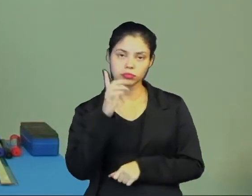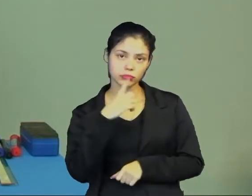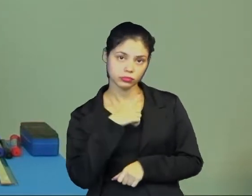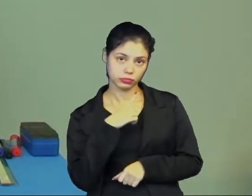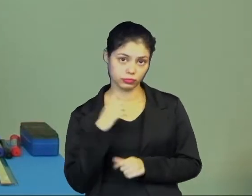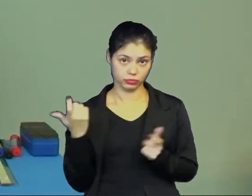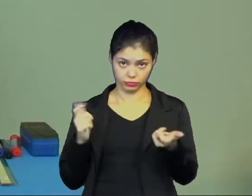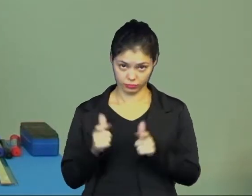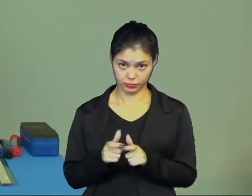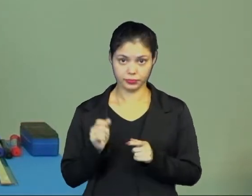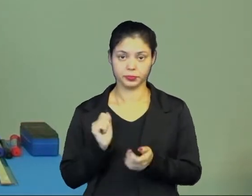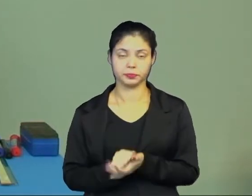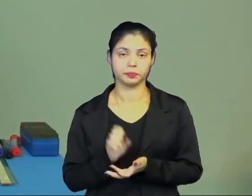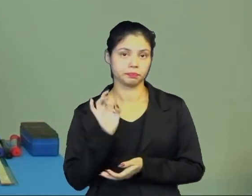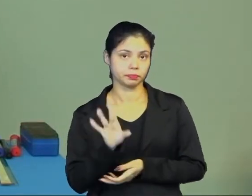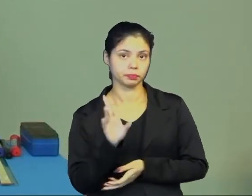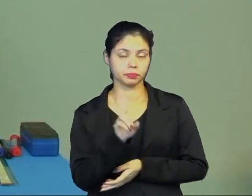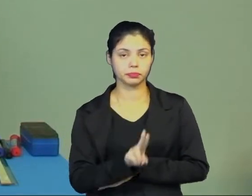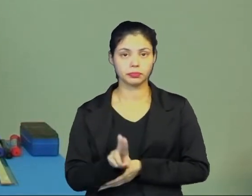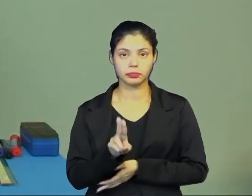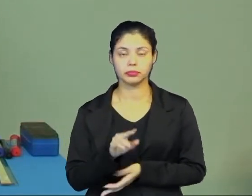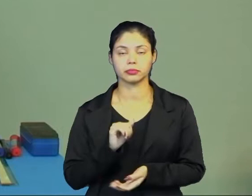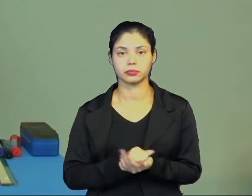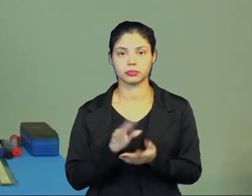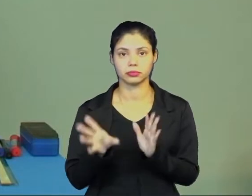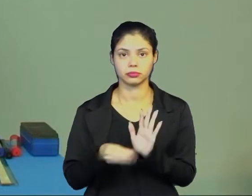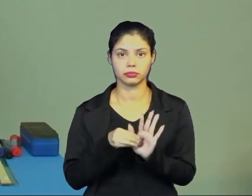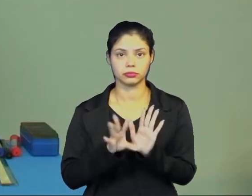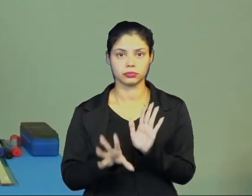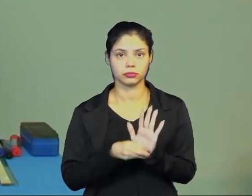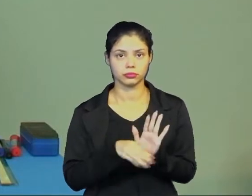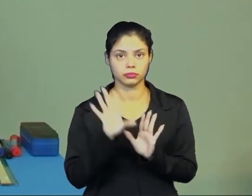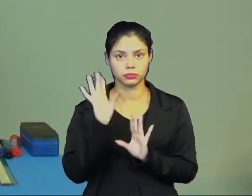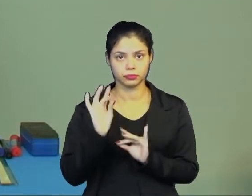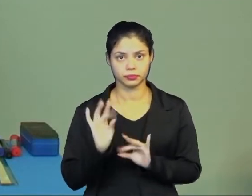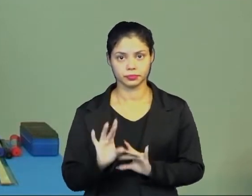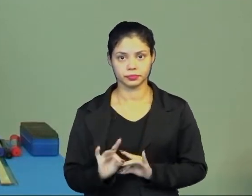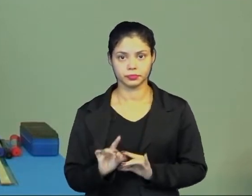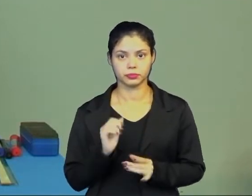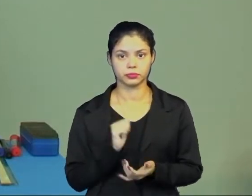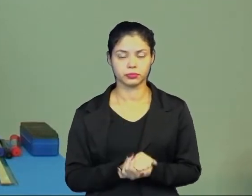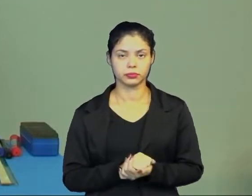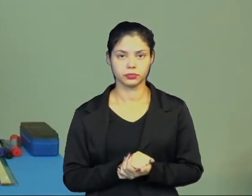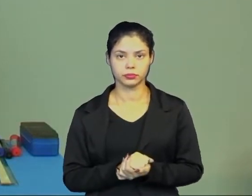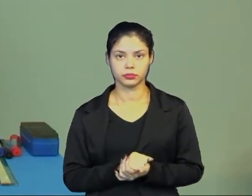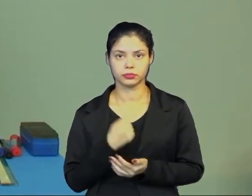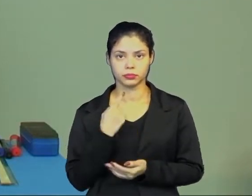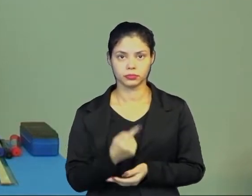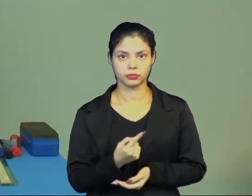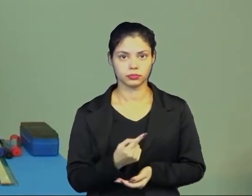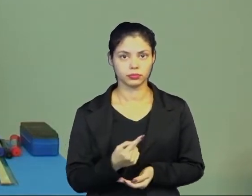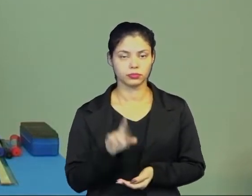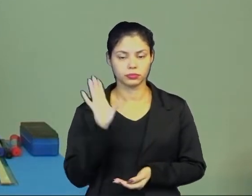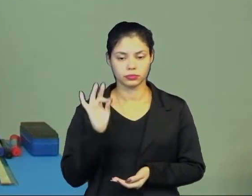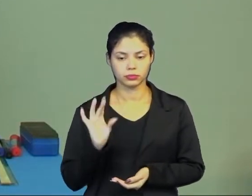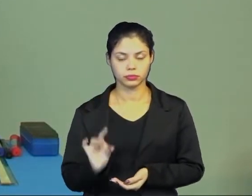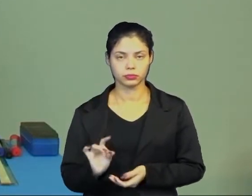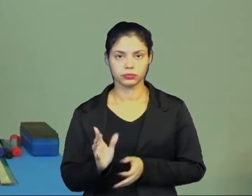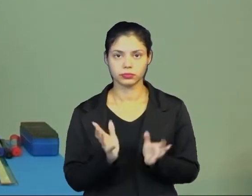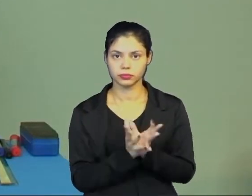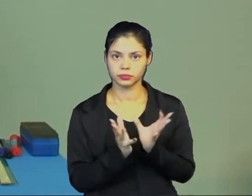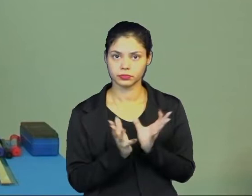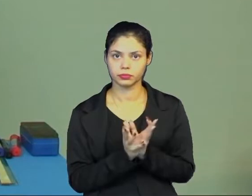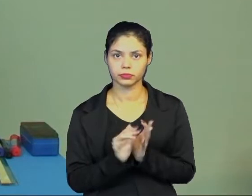ou qual tem menos, é só eu ir colocando cada vez um de cada